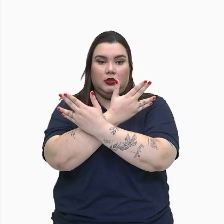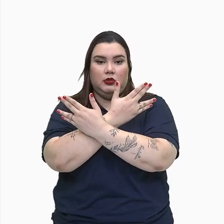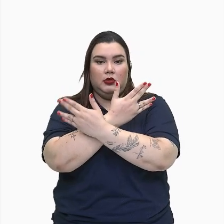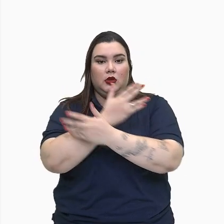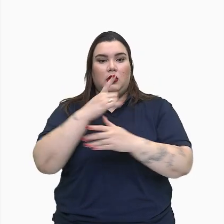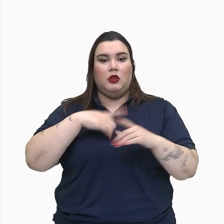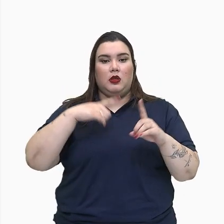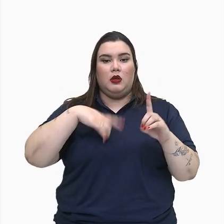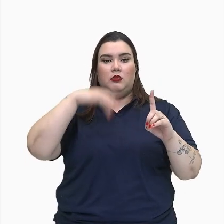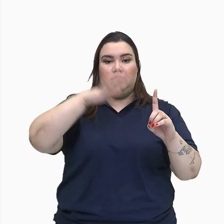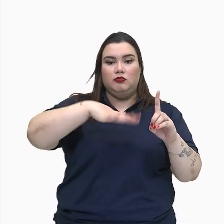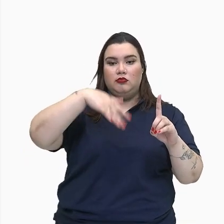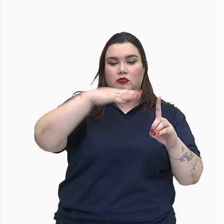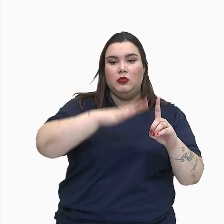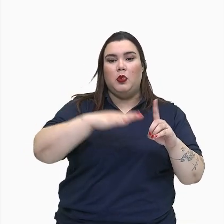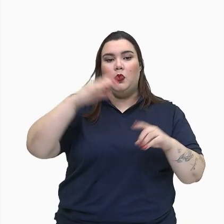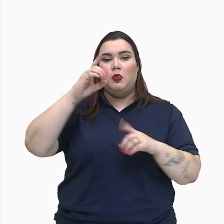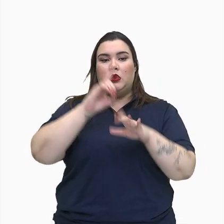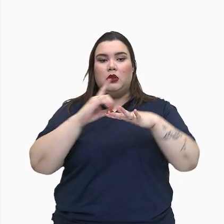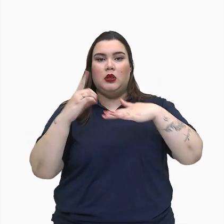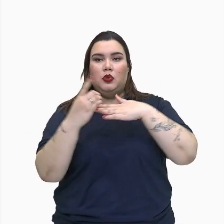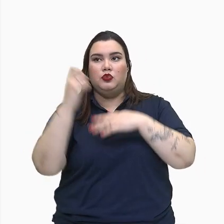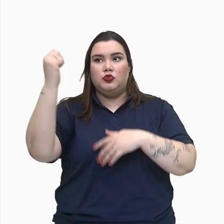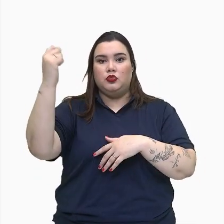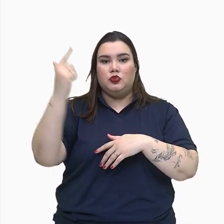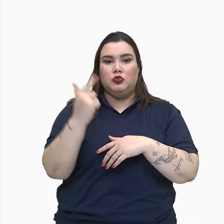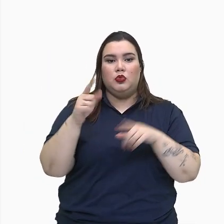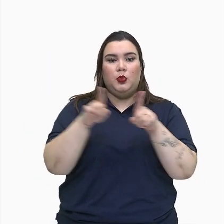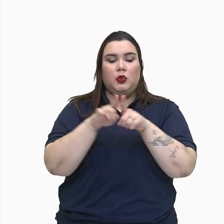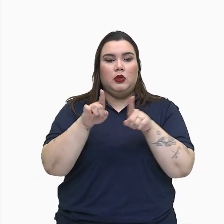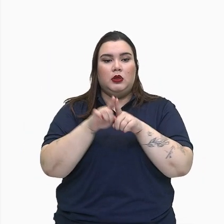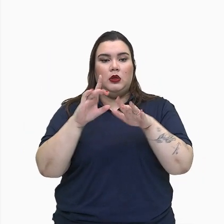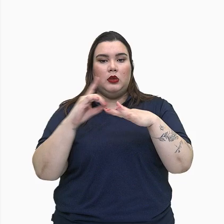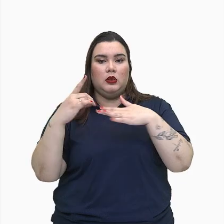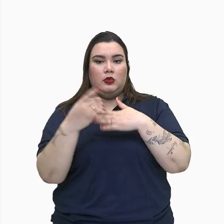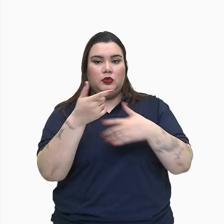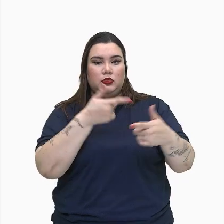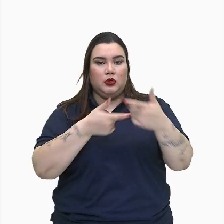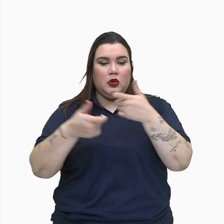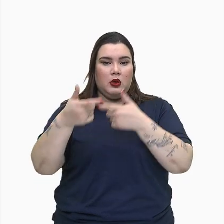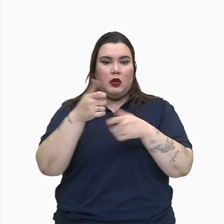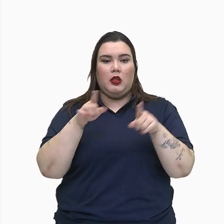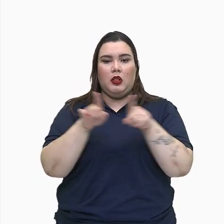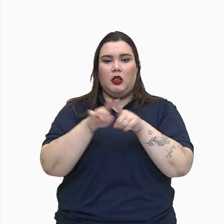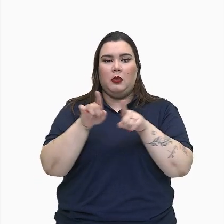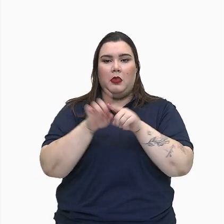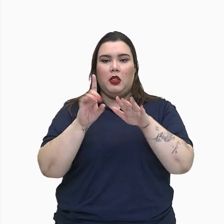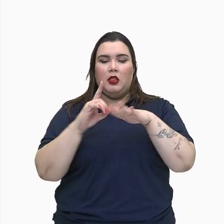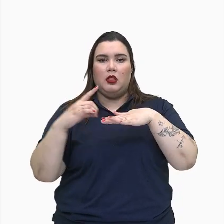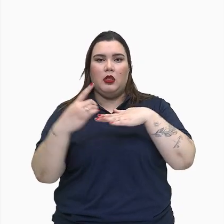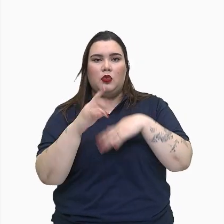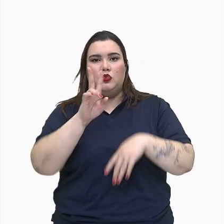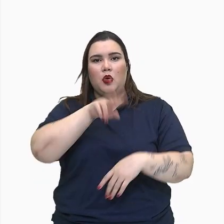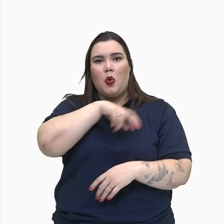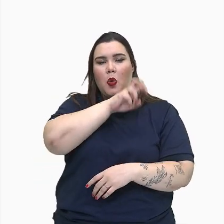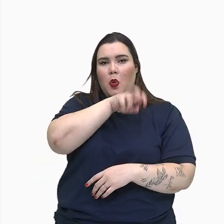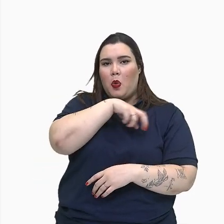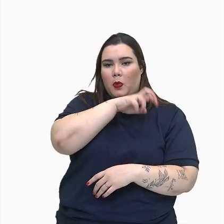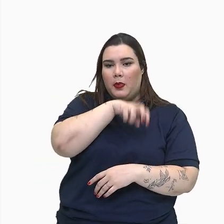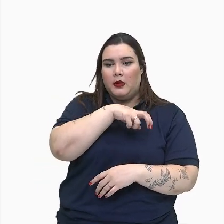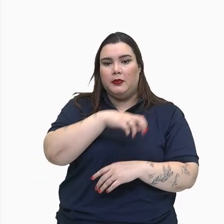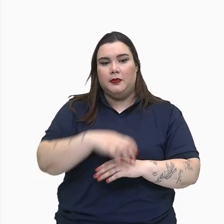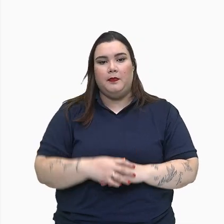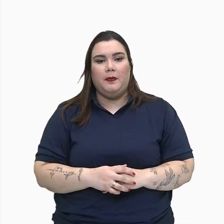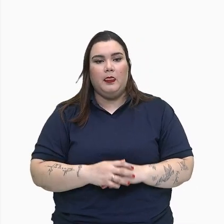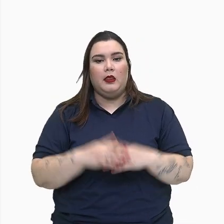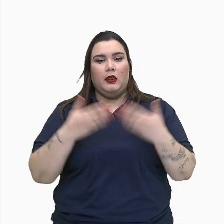Huitzilopochtli, deus do sol e da guerra, e Quetzalcoatl, serpente emplumada. Praticavam sacrifícios humanos para manter